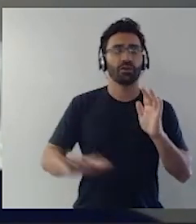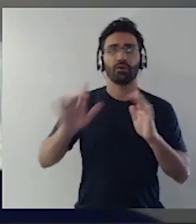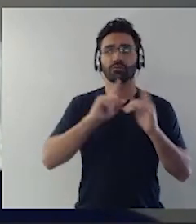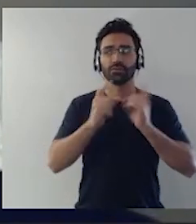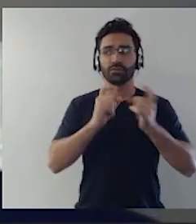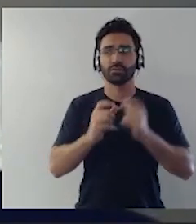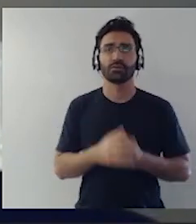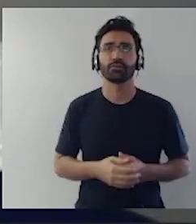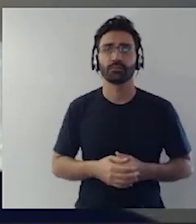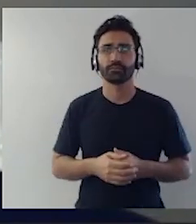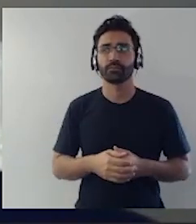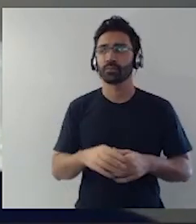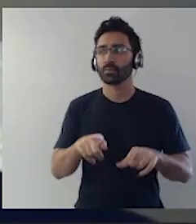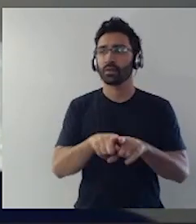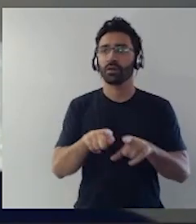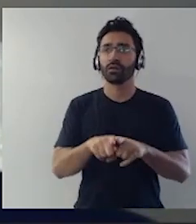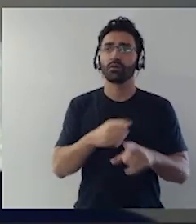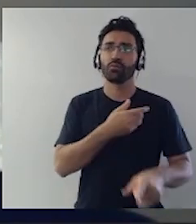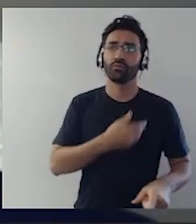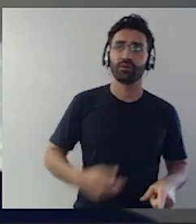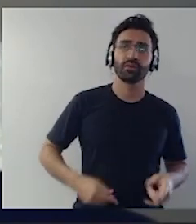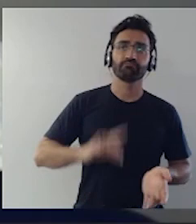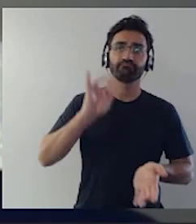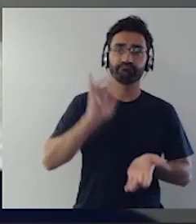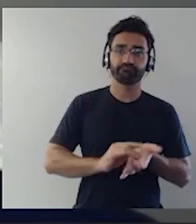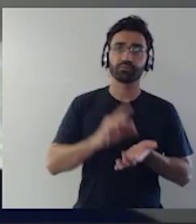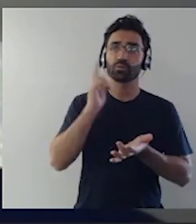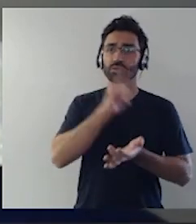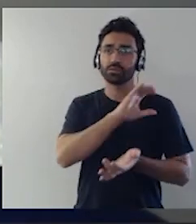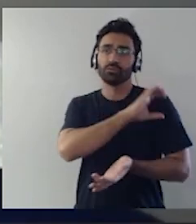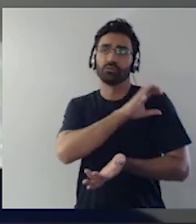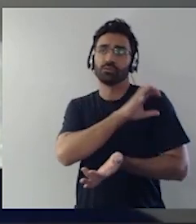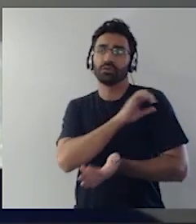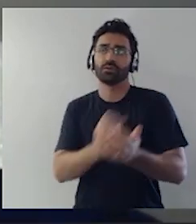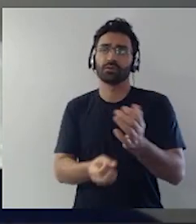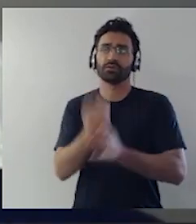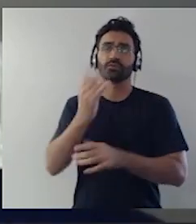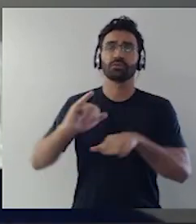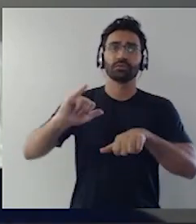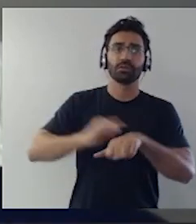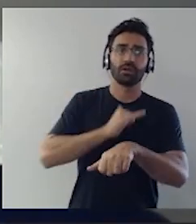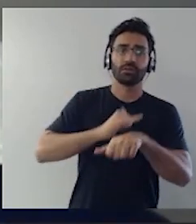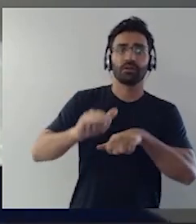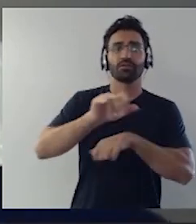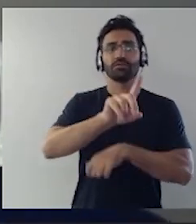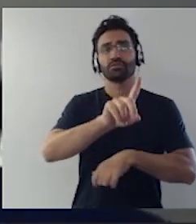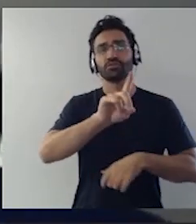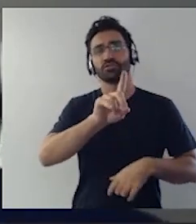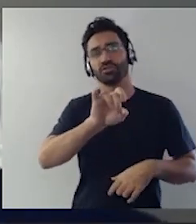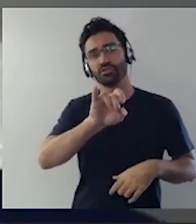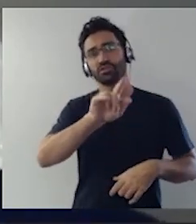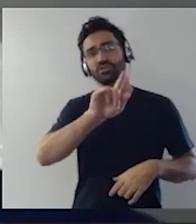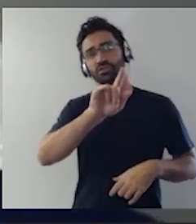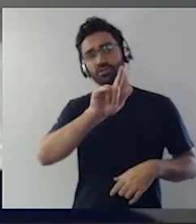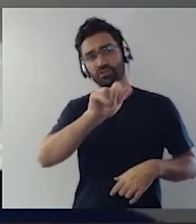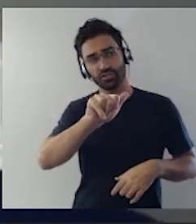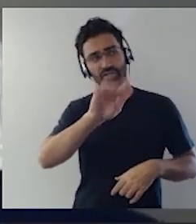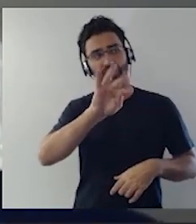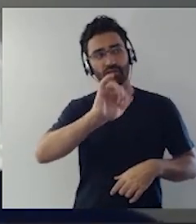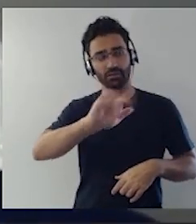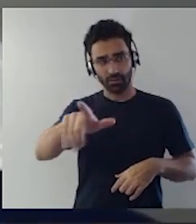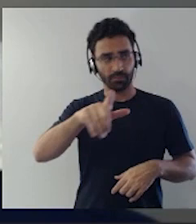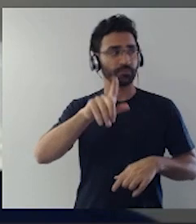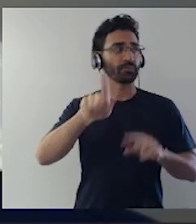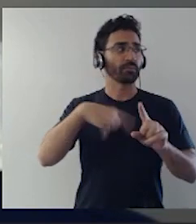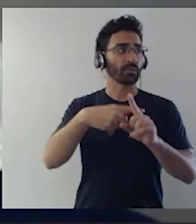Arranjos institucionais e de governança efetivos para coordenar a implementação da estratégia digital. Fortalecimento de cooperações